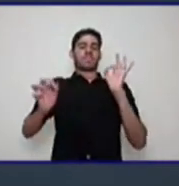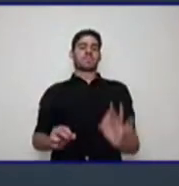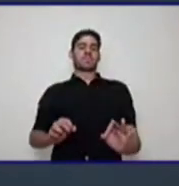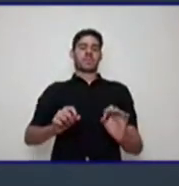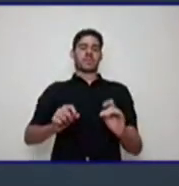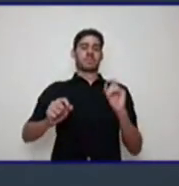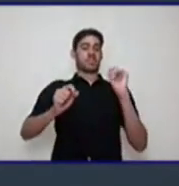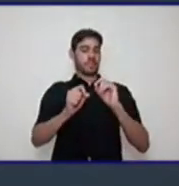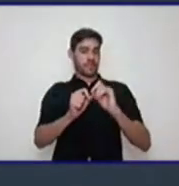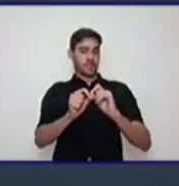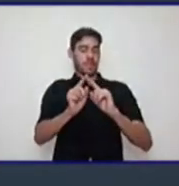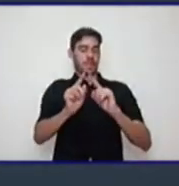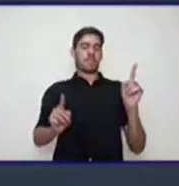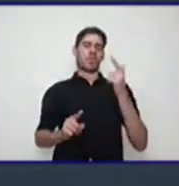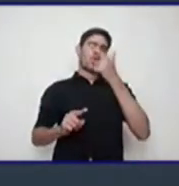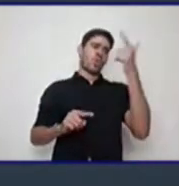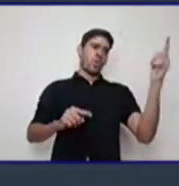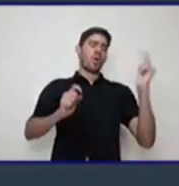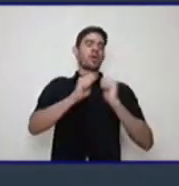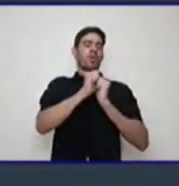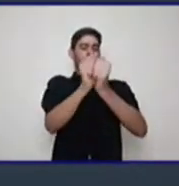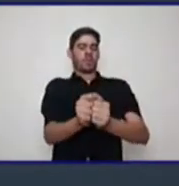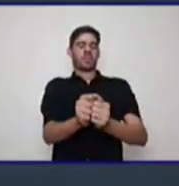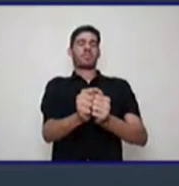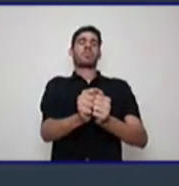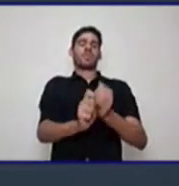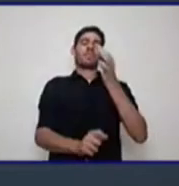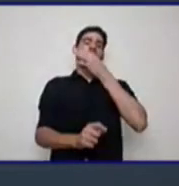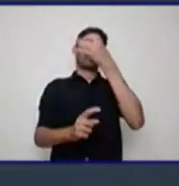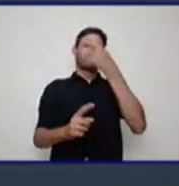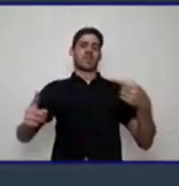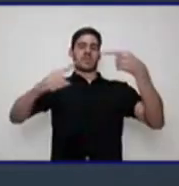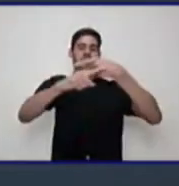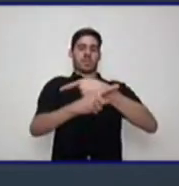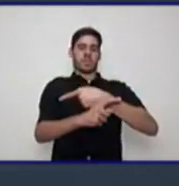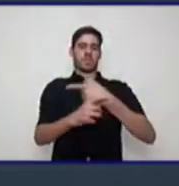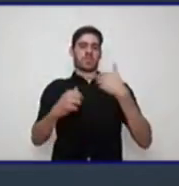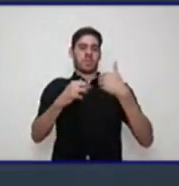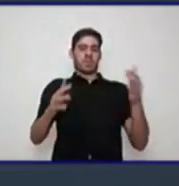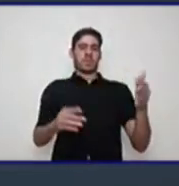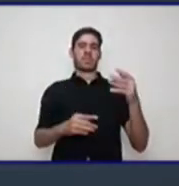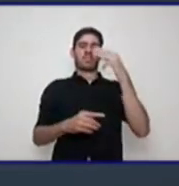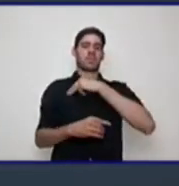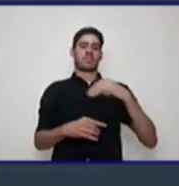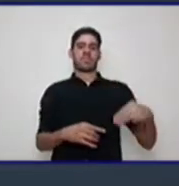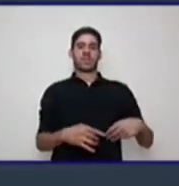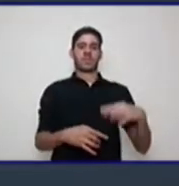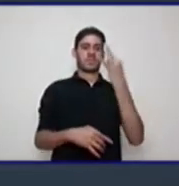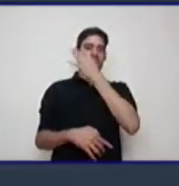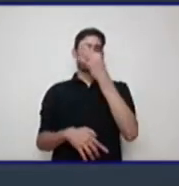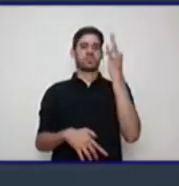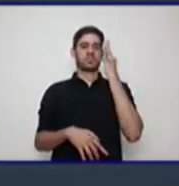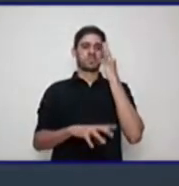tanto. Mas, no mais, acompanho a divergência aberta pelo eminente ministro Tarcísio Vieira de Carvalho Neto. É